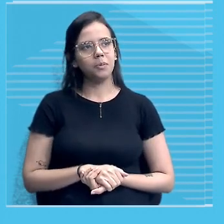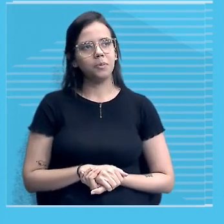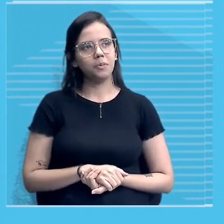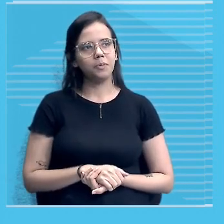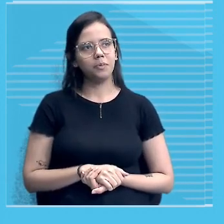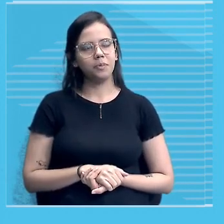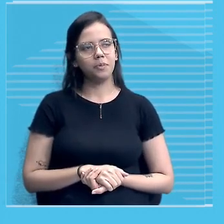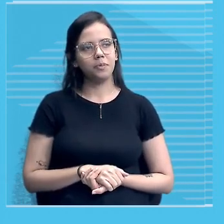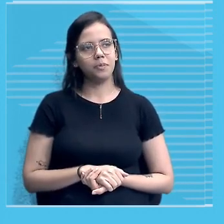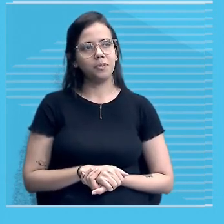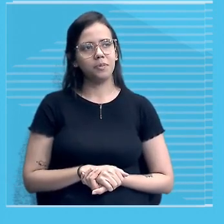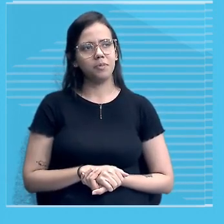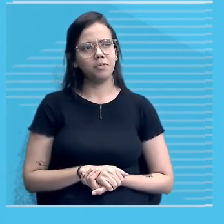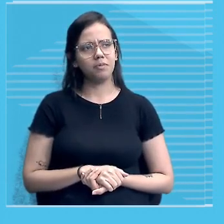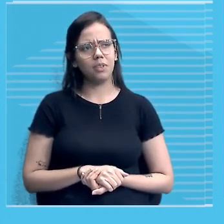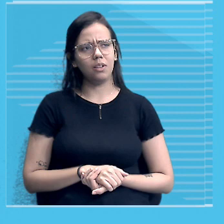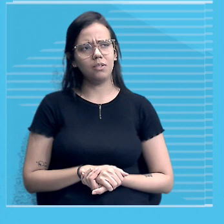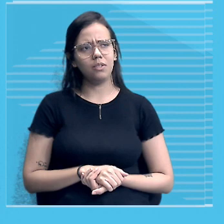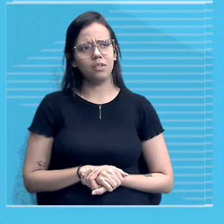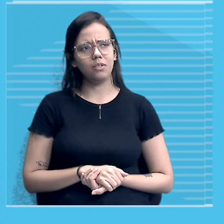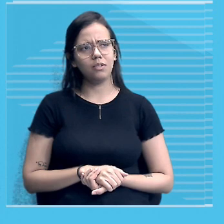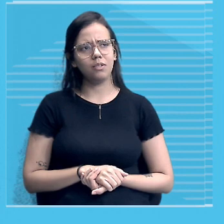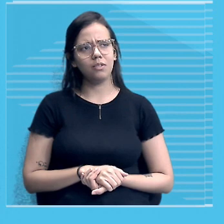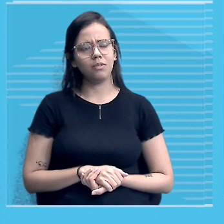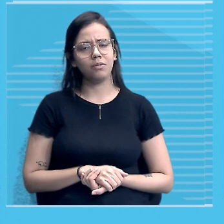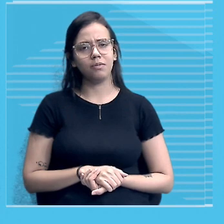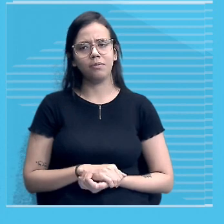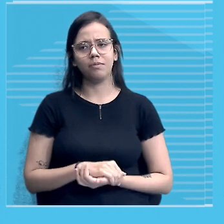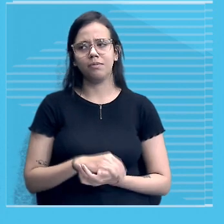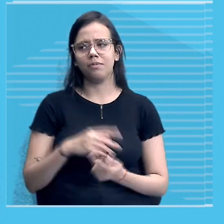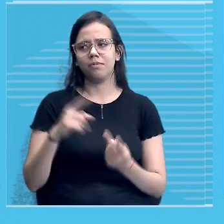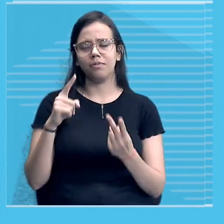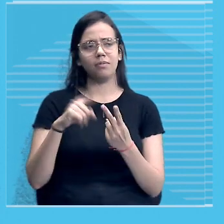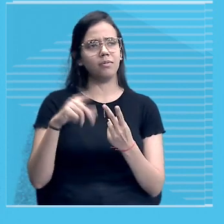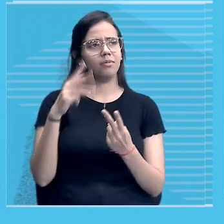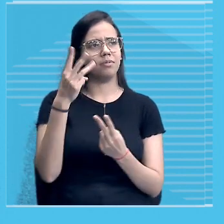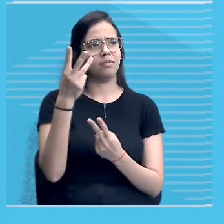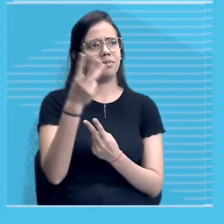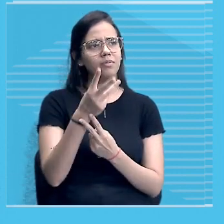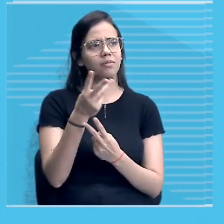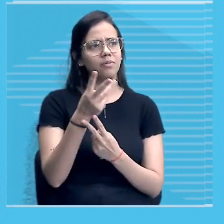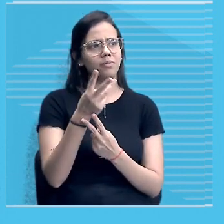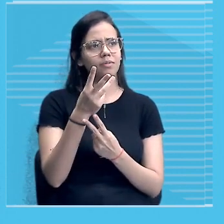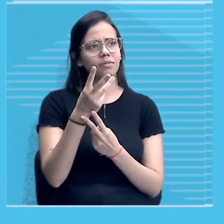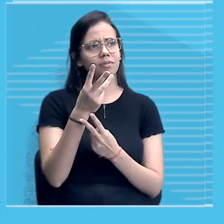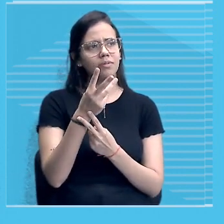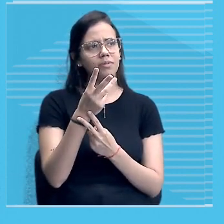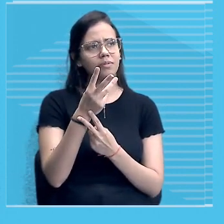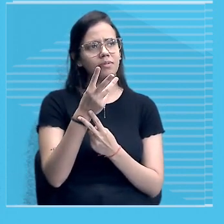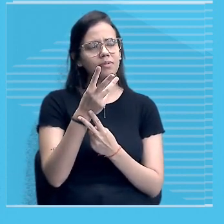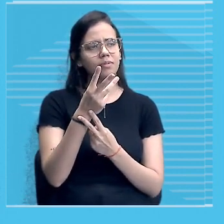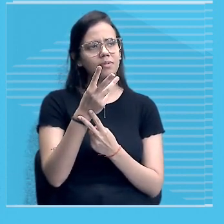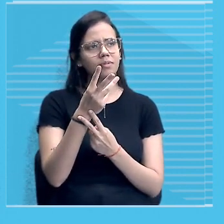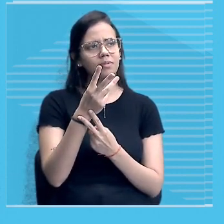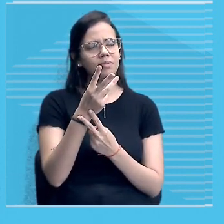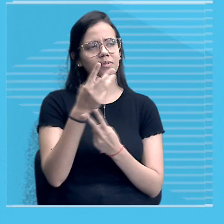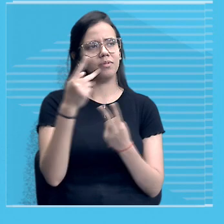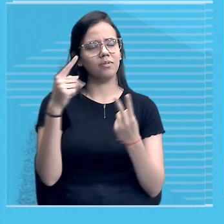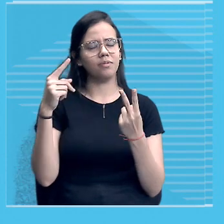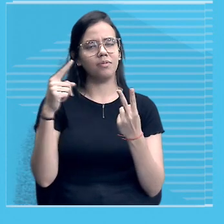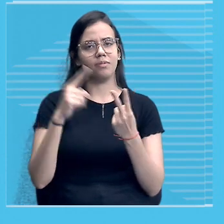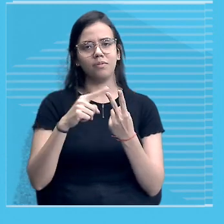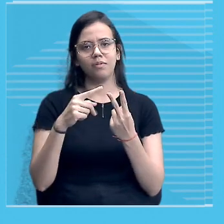é o índice da raiz o numerador não é do meu expoente é a minha ao meu